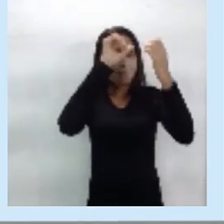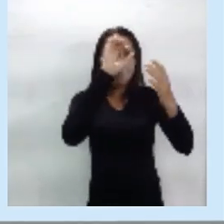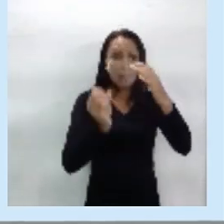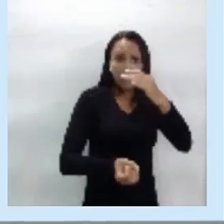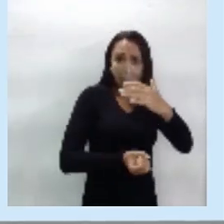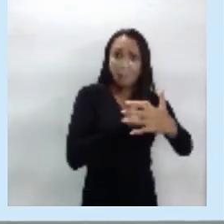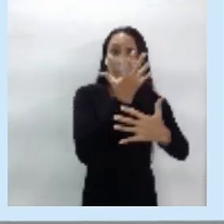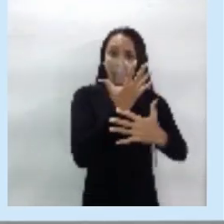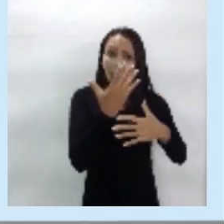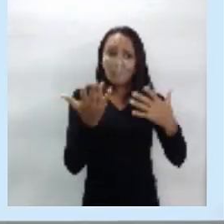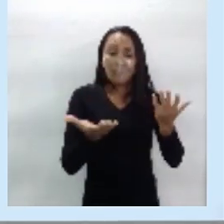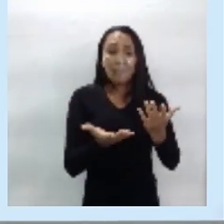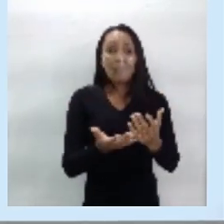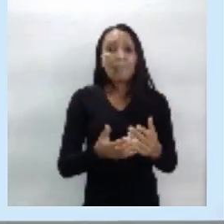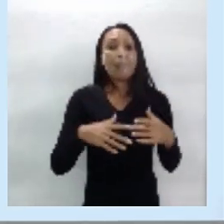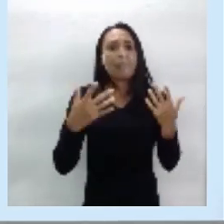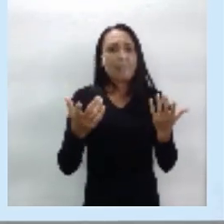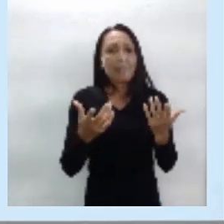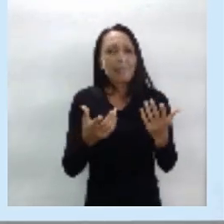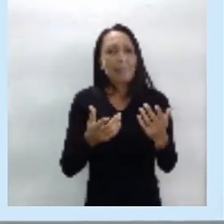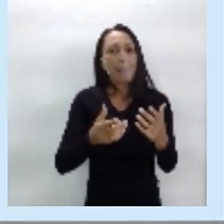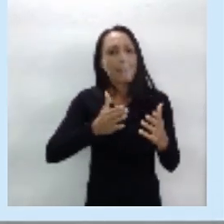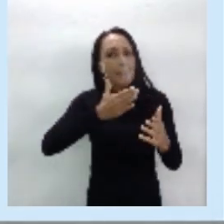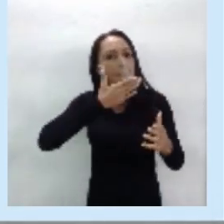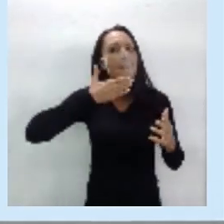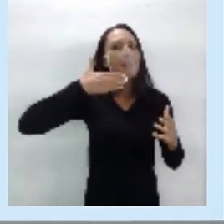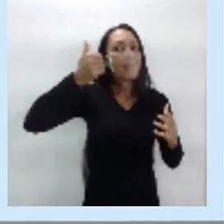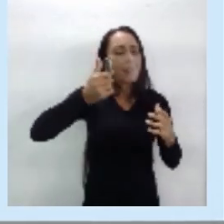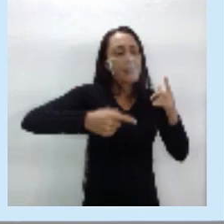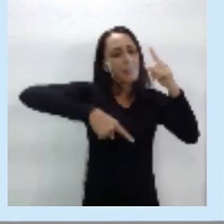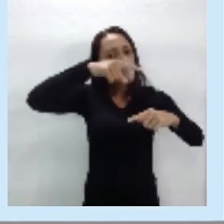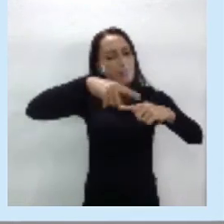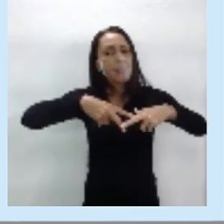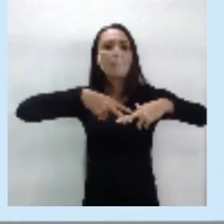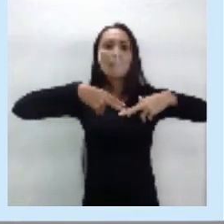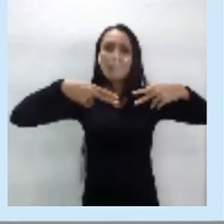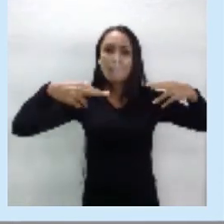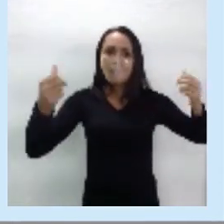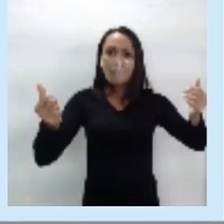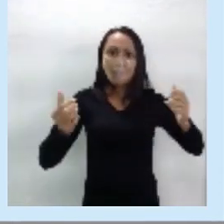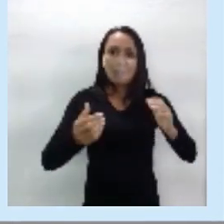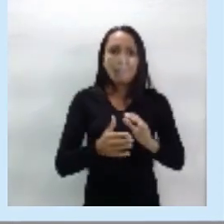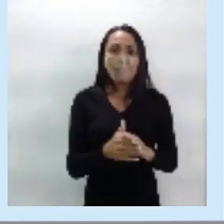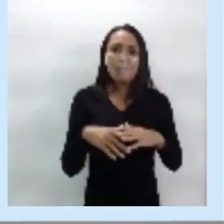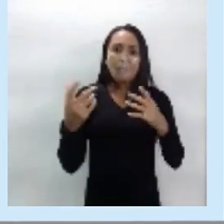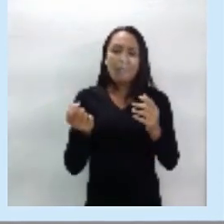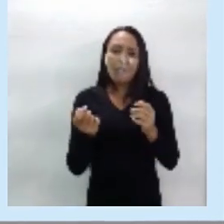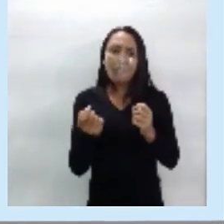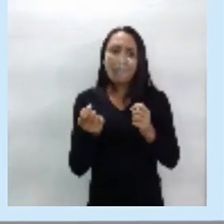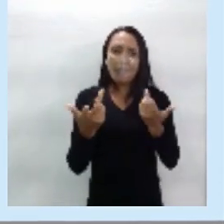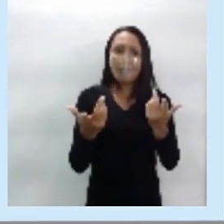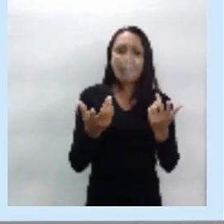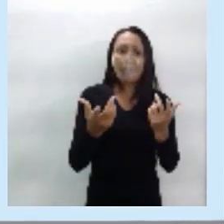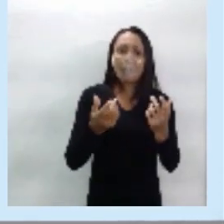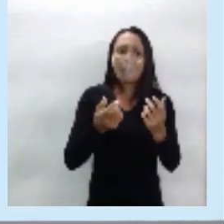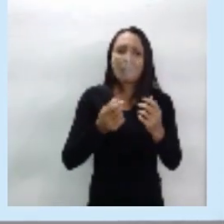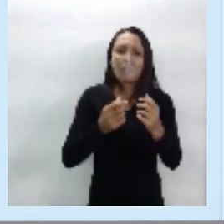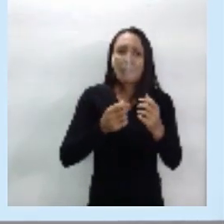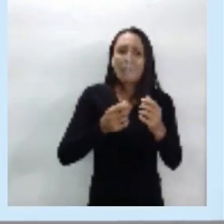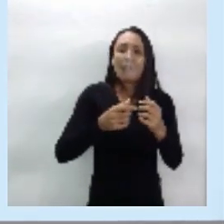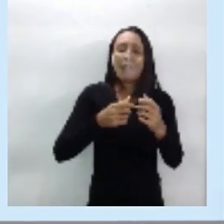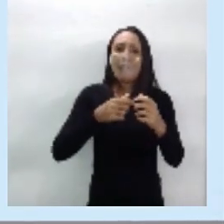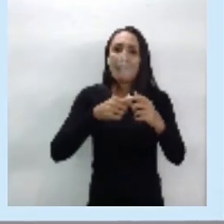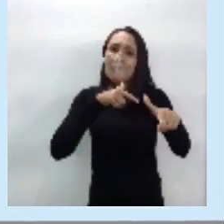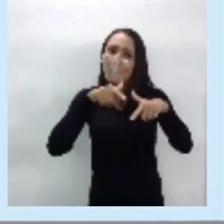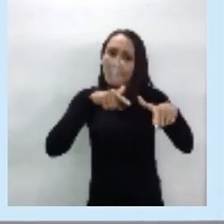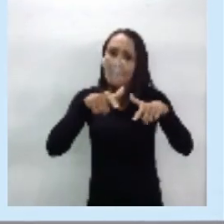do que o aprimoramento desses produtos manufaturados que vão agilizar ainda mais minha produção para que